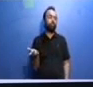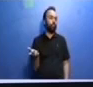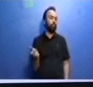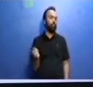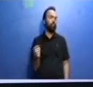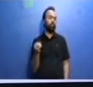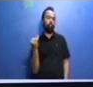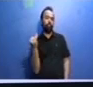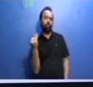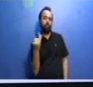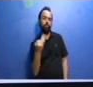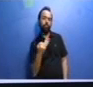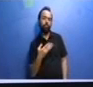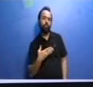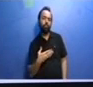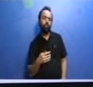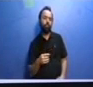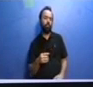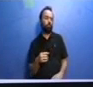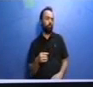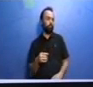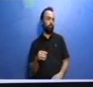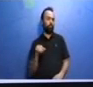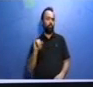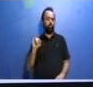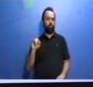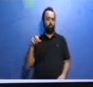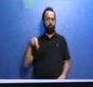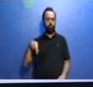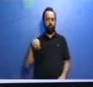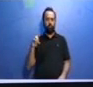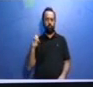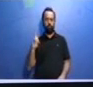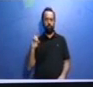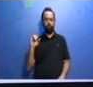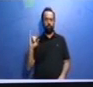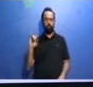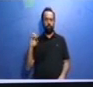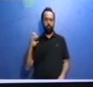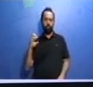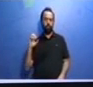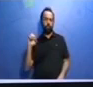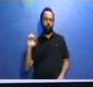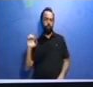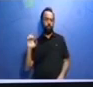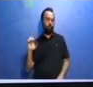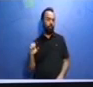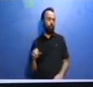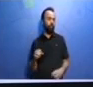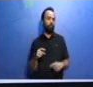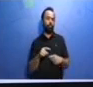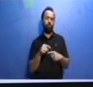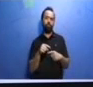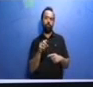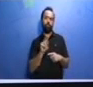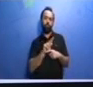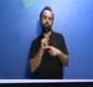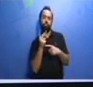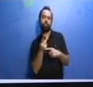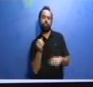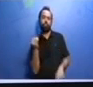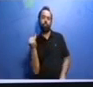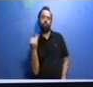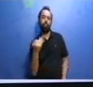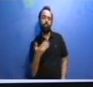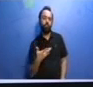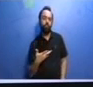fórmula corresponde ao índice. O índice é a quantidade que eu tenho desse elemento. Então, eu tenho 2